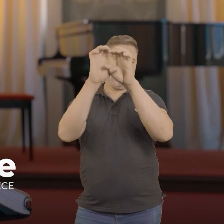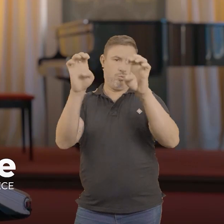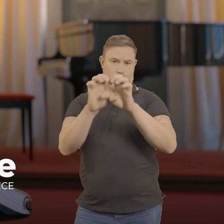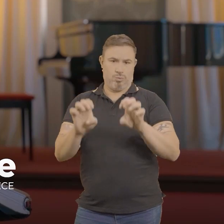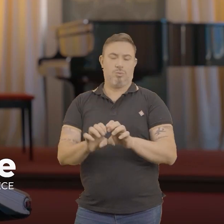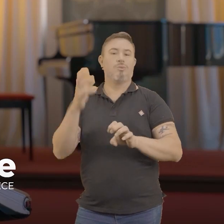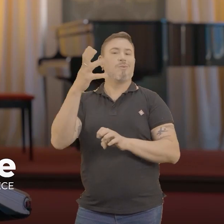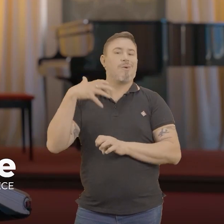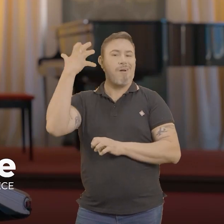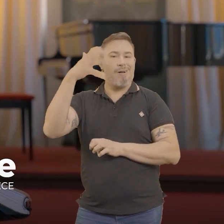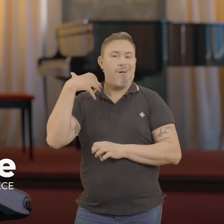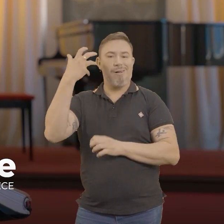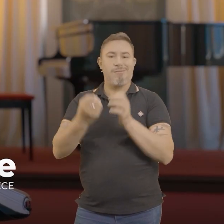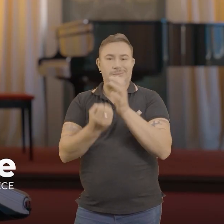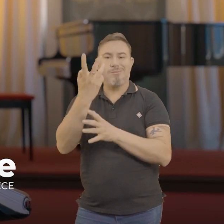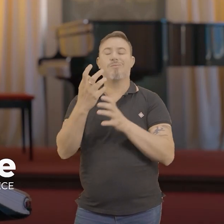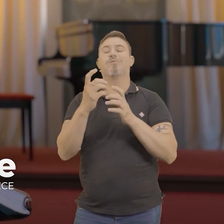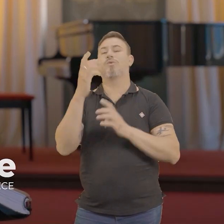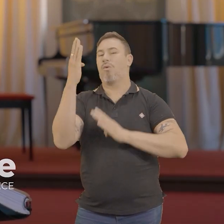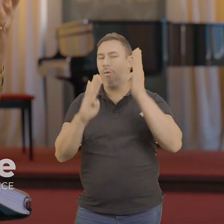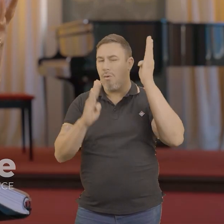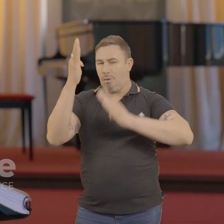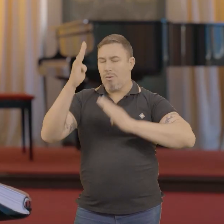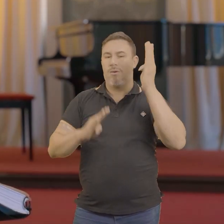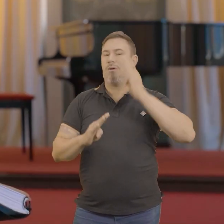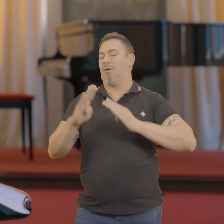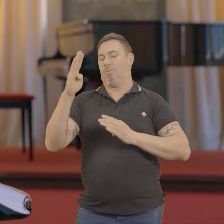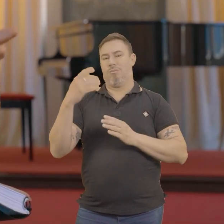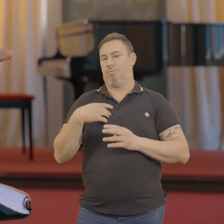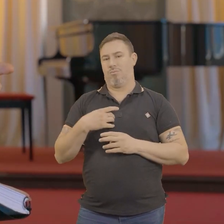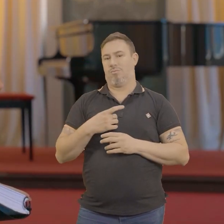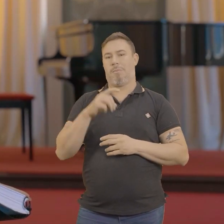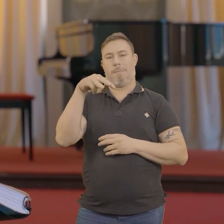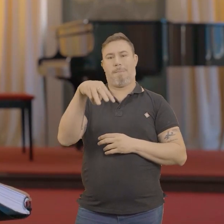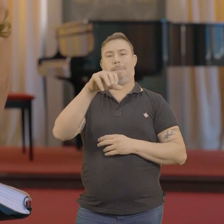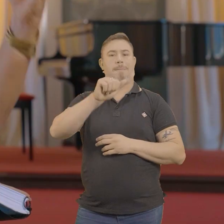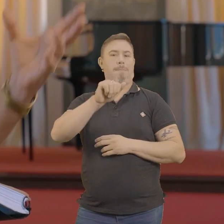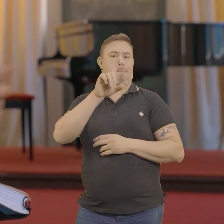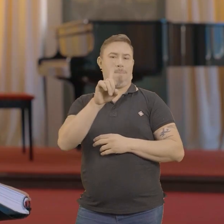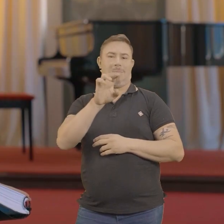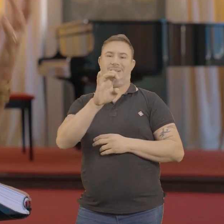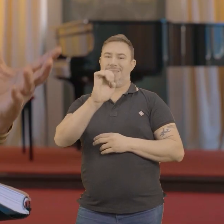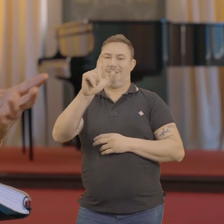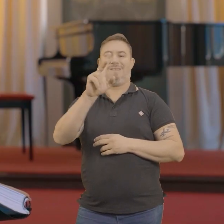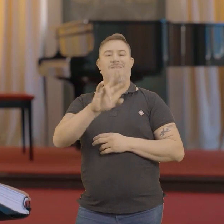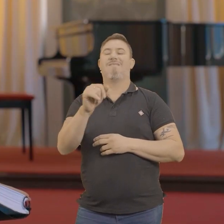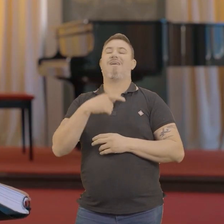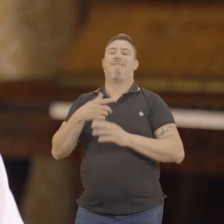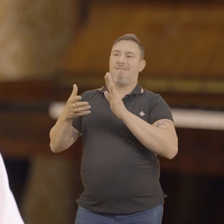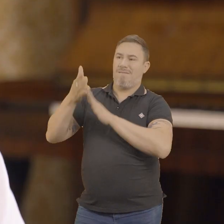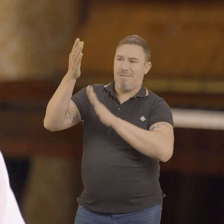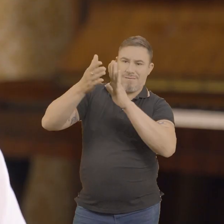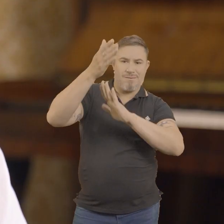o canto coral assim, a nível nacional, né? Assim, de ter um madrigal excelente, que vai viajar, que vai ter projeção,